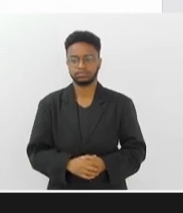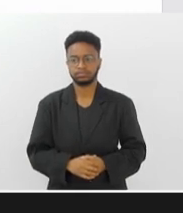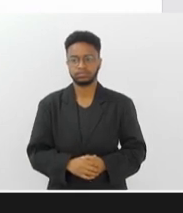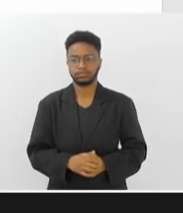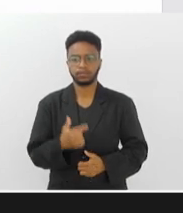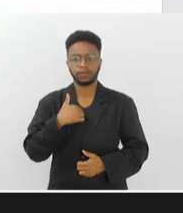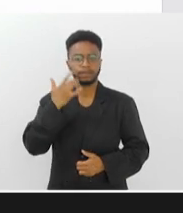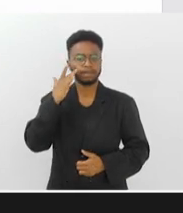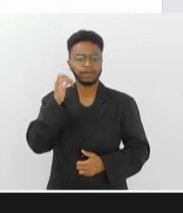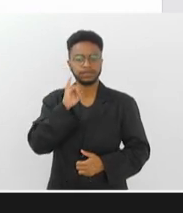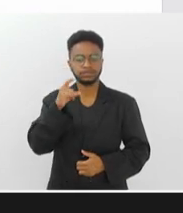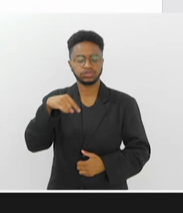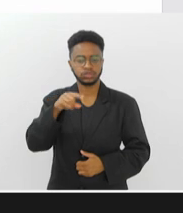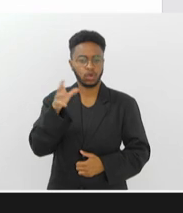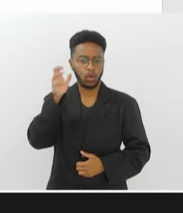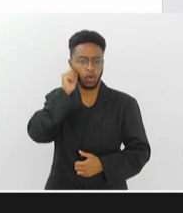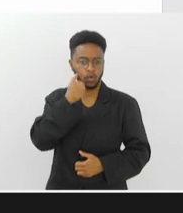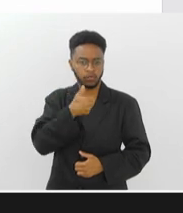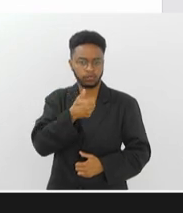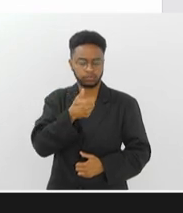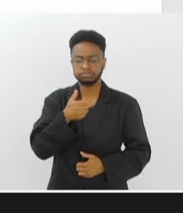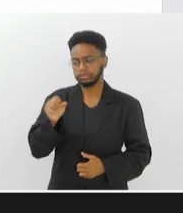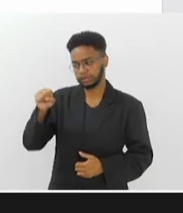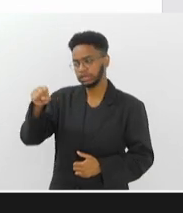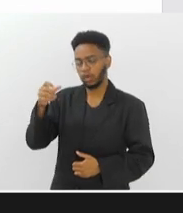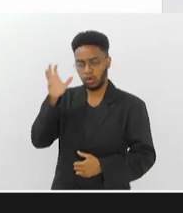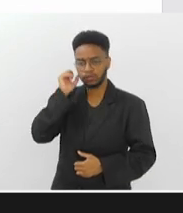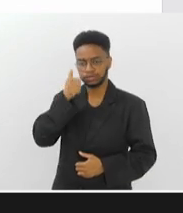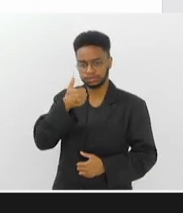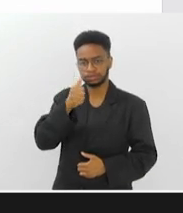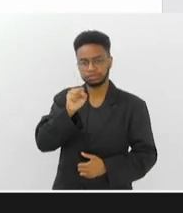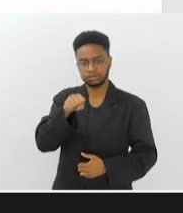Não sei se me estão a ouvir. Sim.